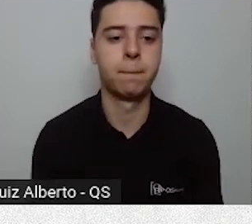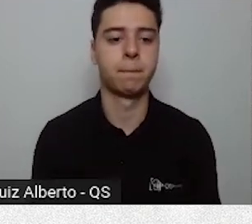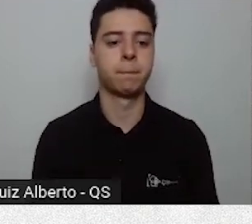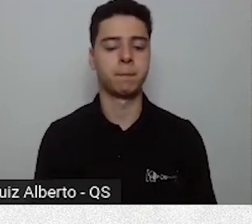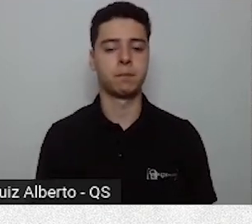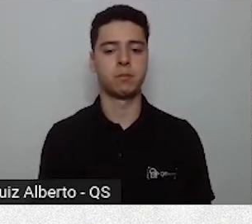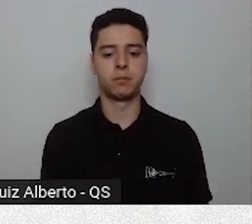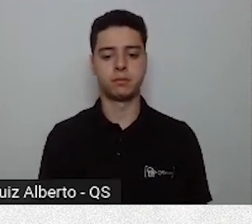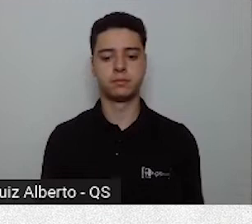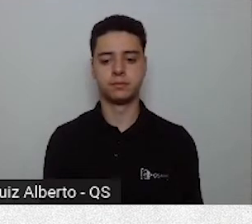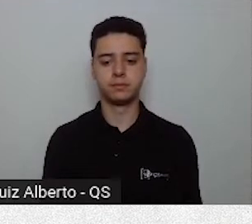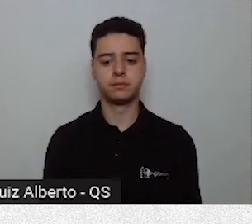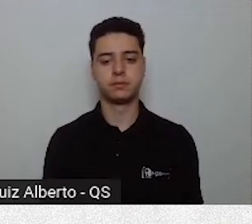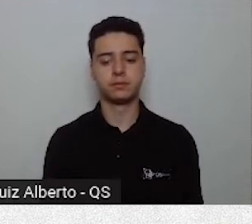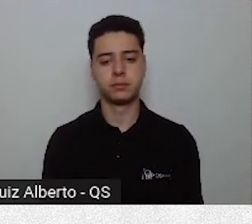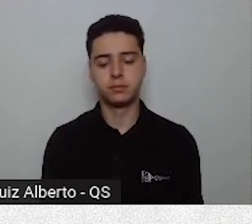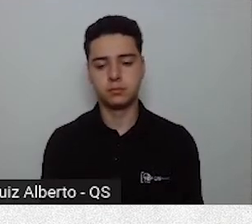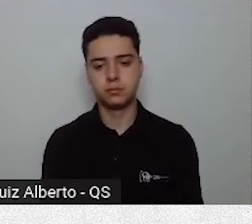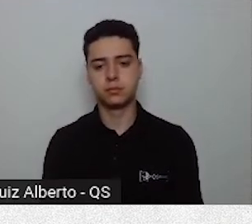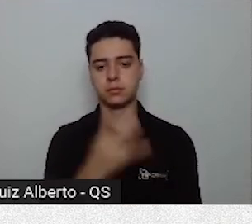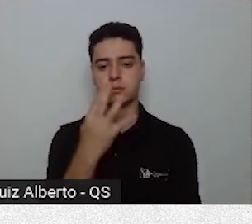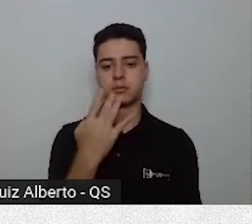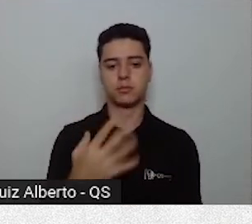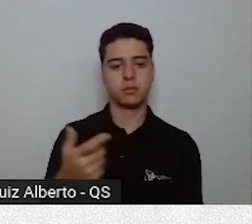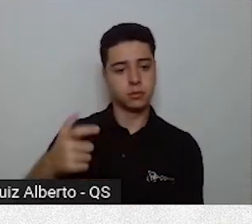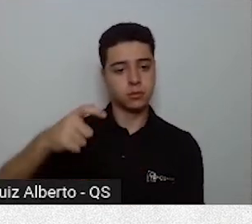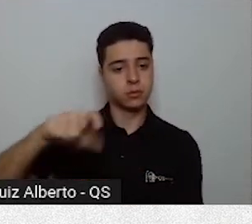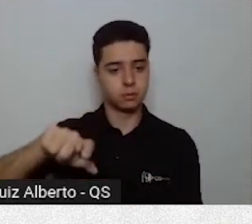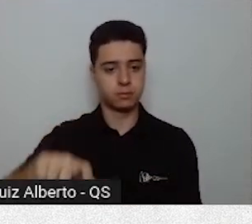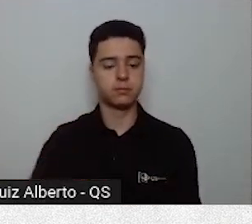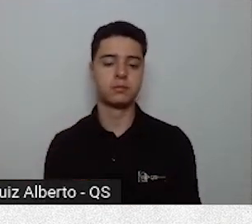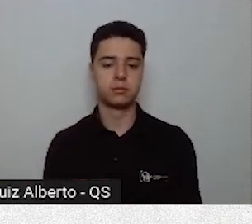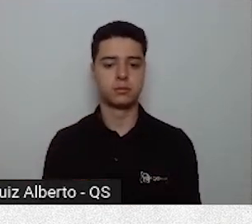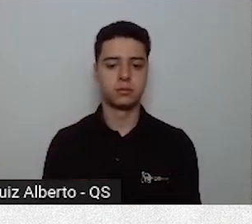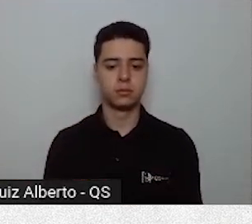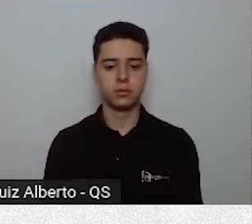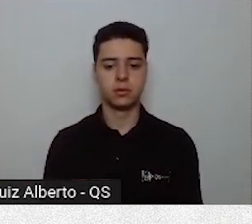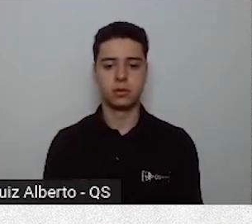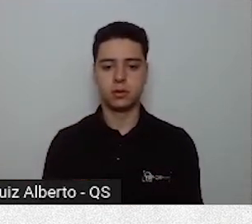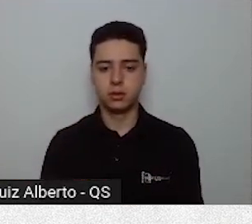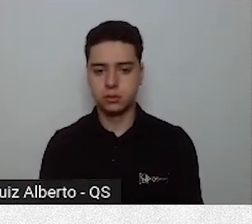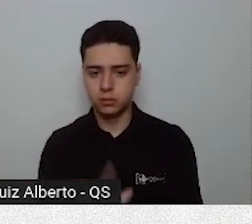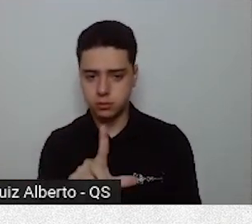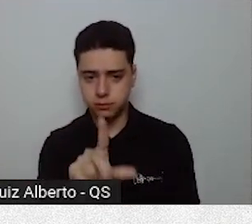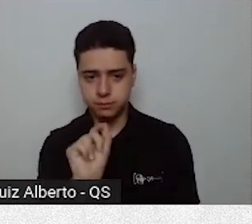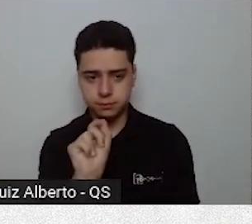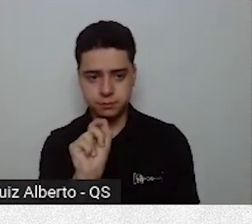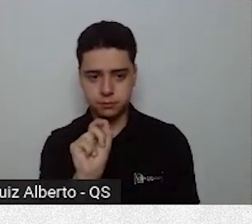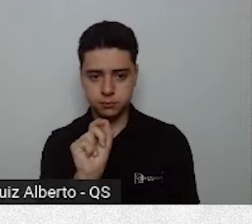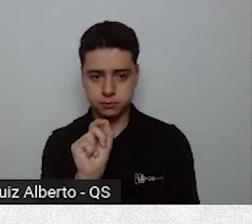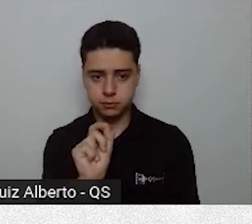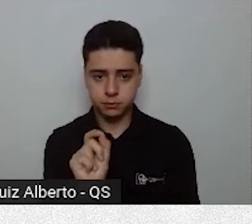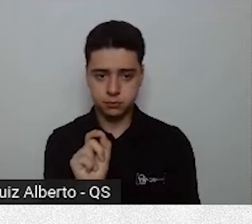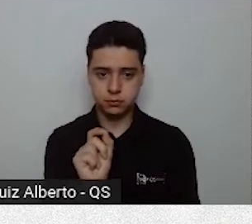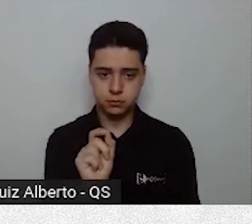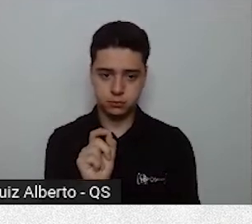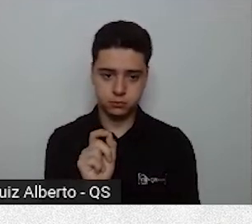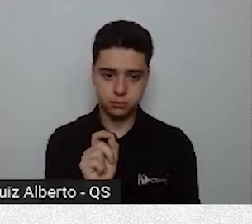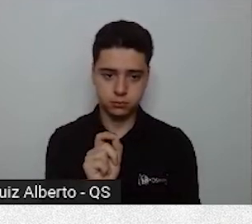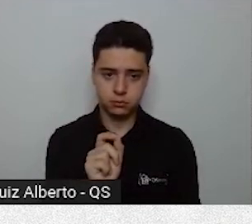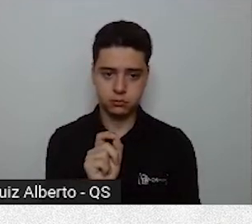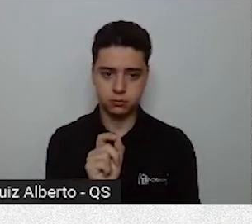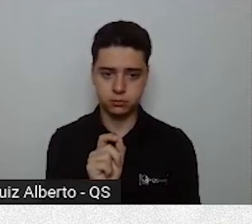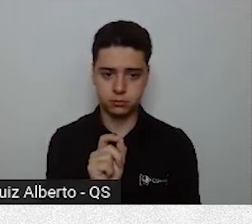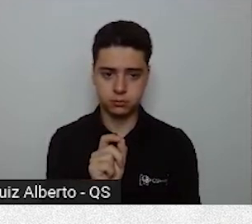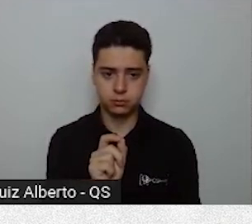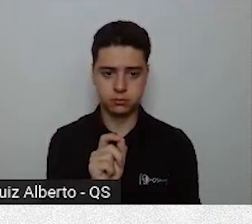Vou pegar uma outra cor, que vai ser esse verde